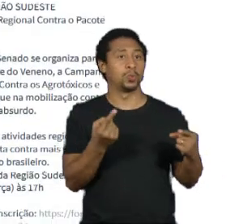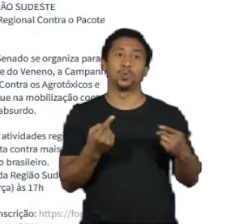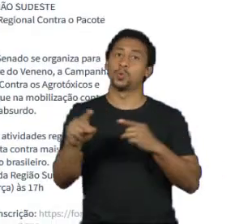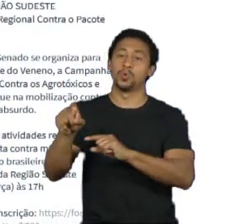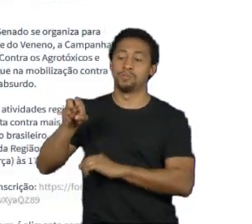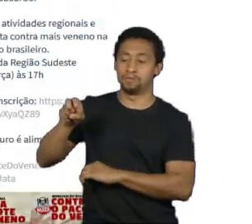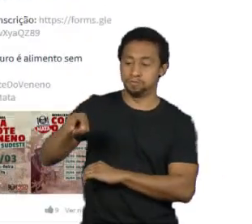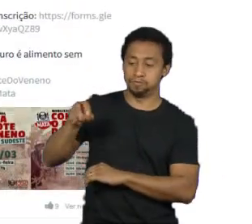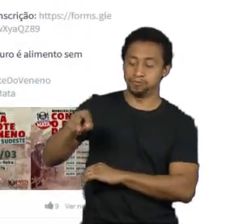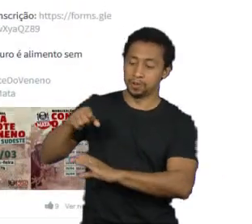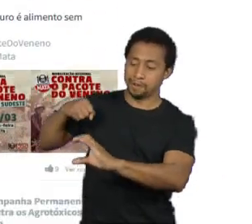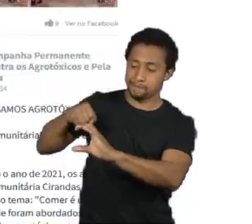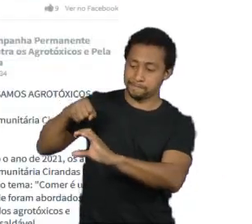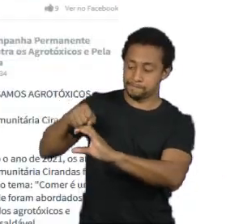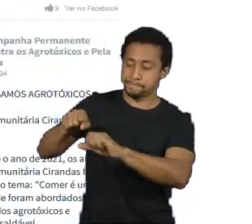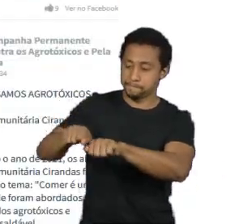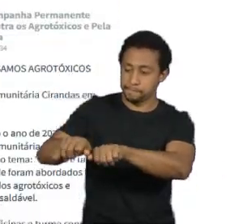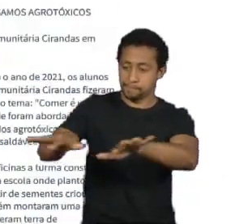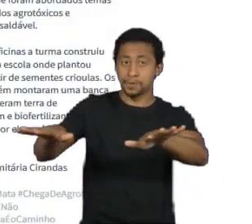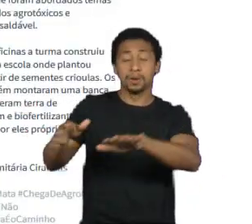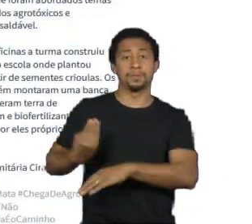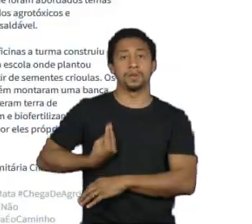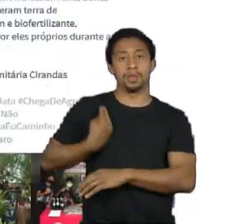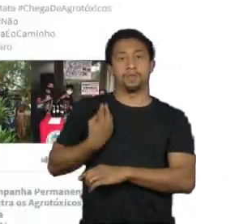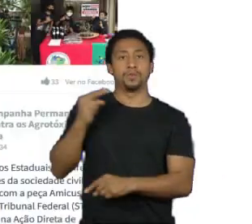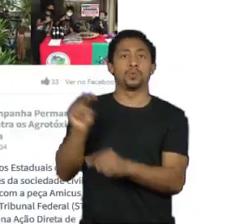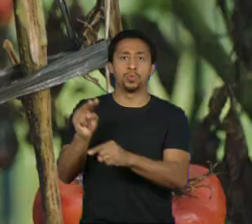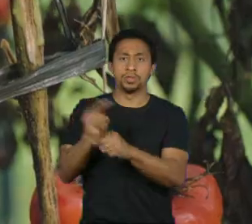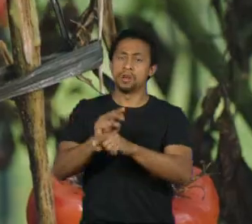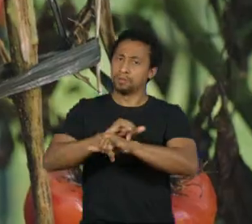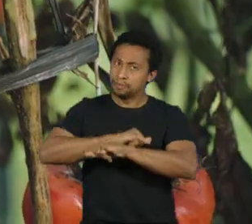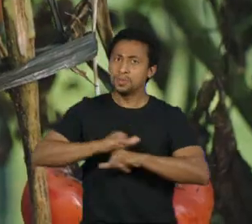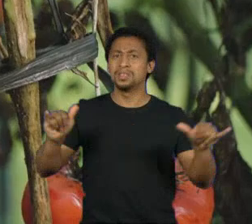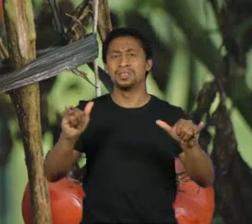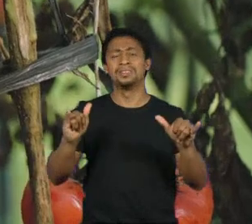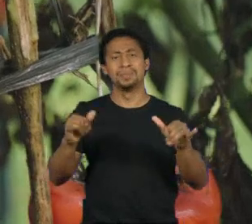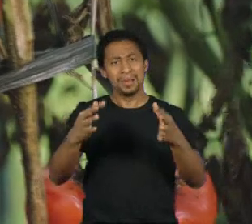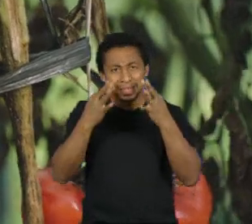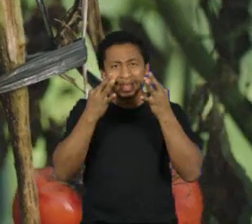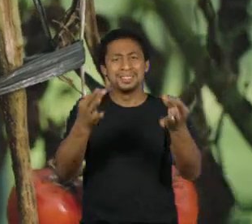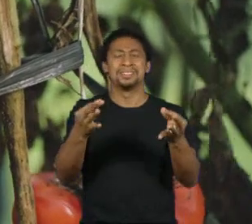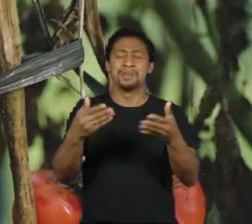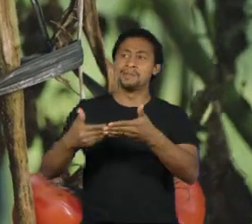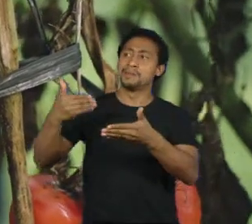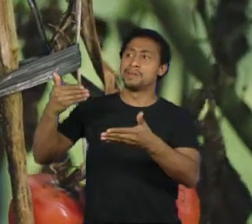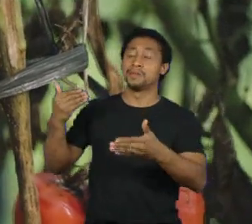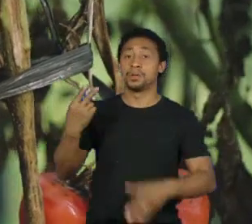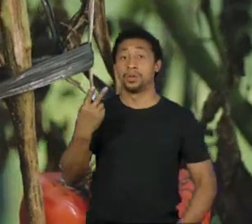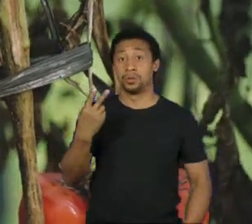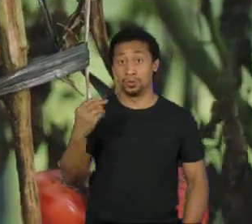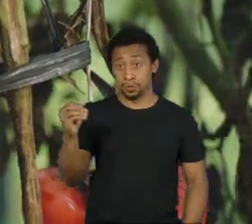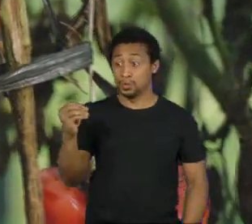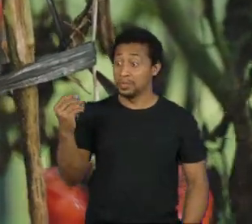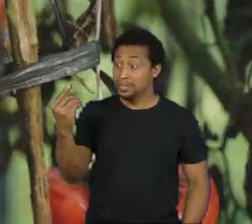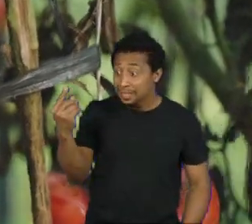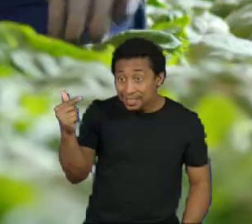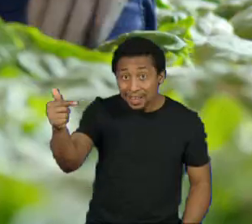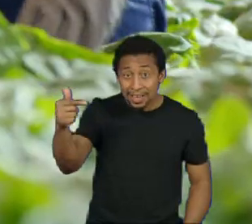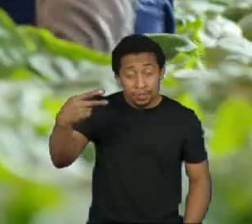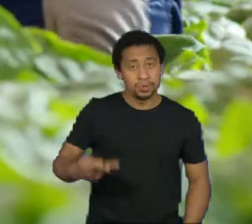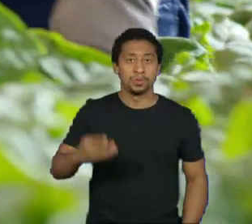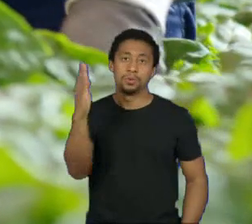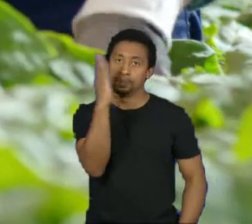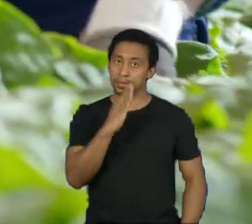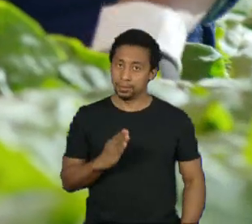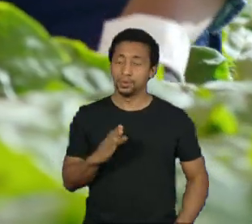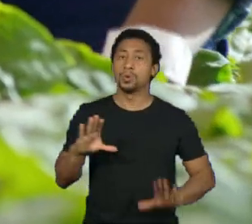e pela vida é uma das que tentam chamar a atenção para o problema desde 2017. No Brasil, muitos grupos têm